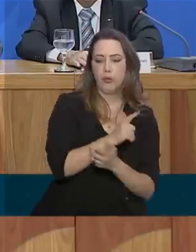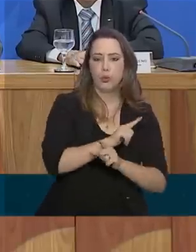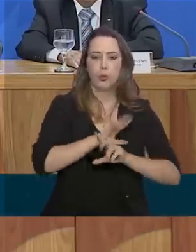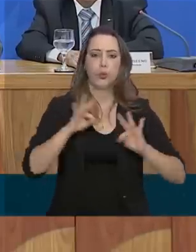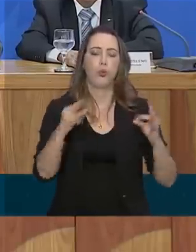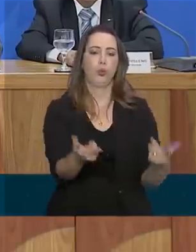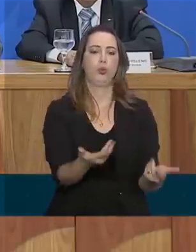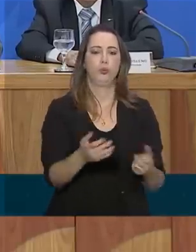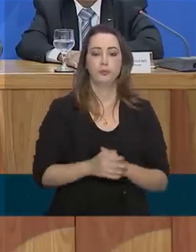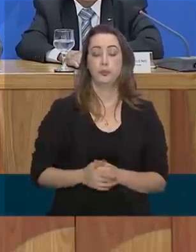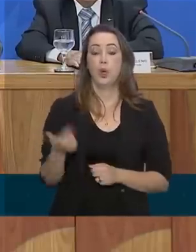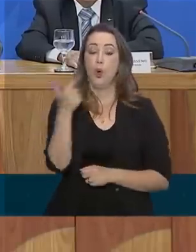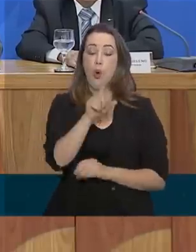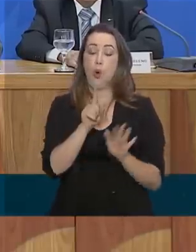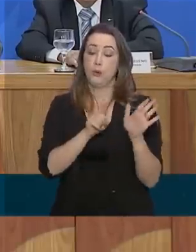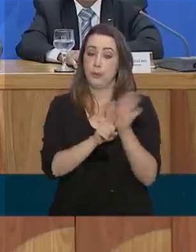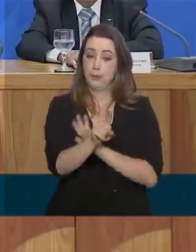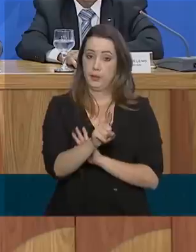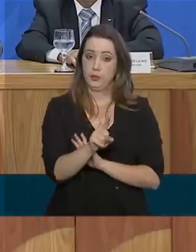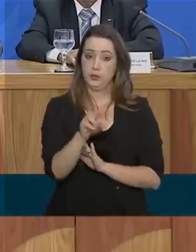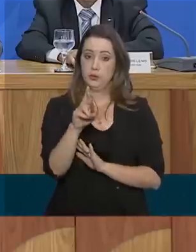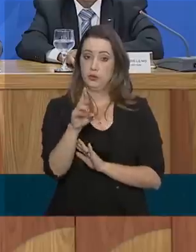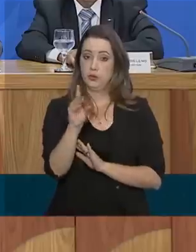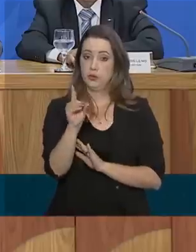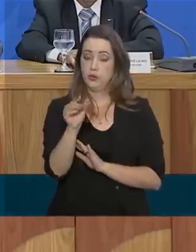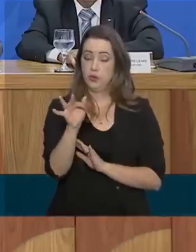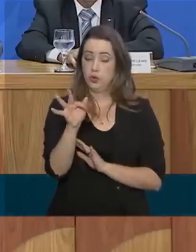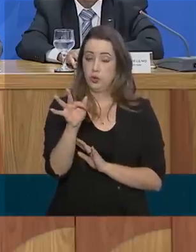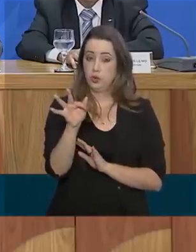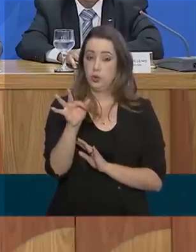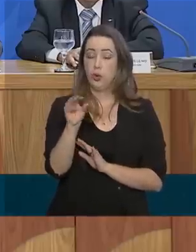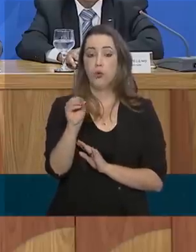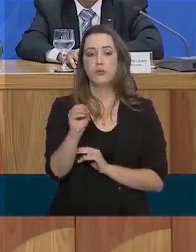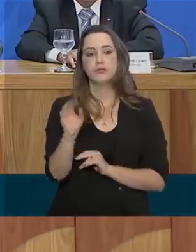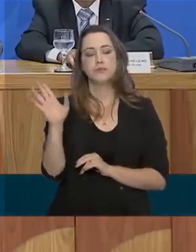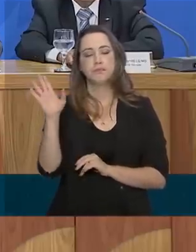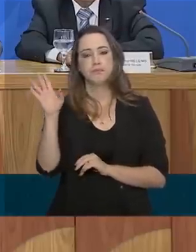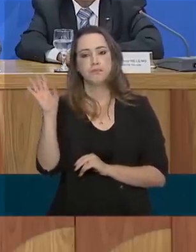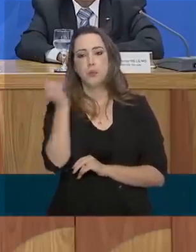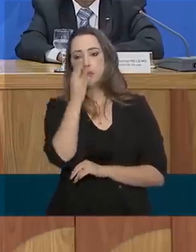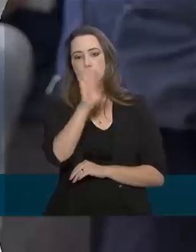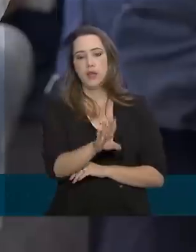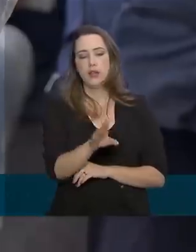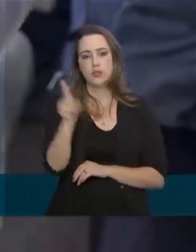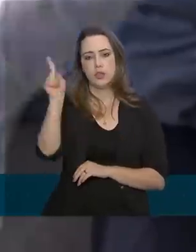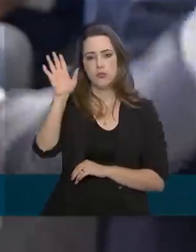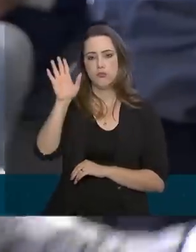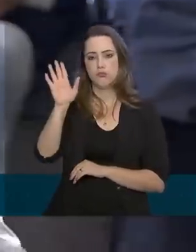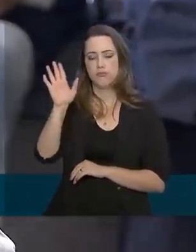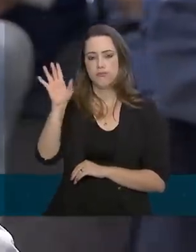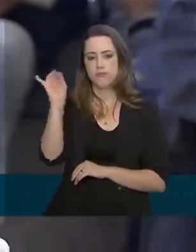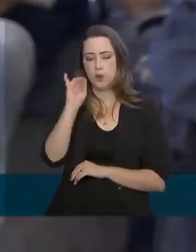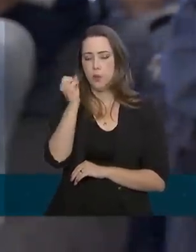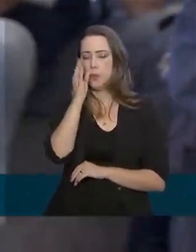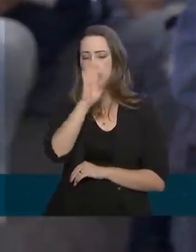correio braziliense é boa tarde jacky ministro boa tarde no início é